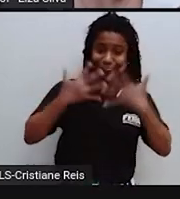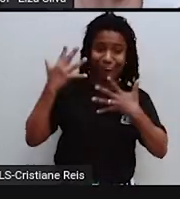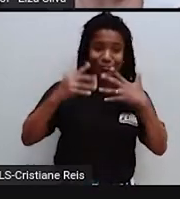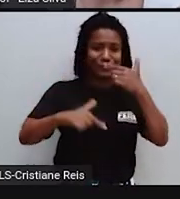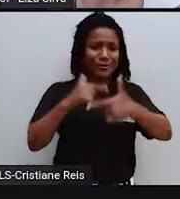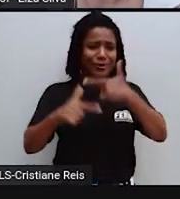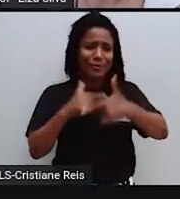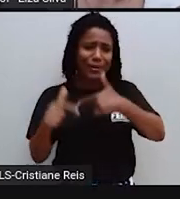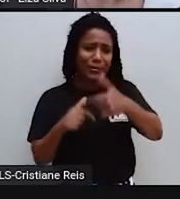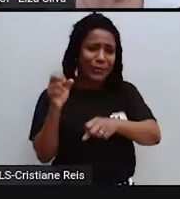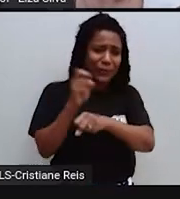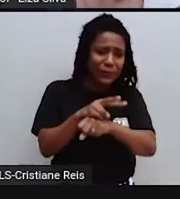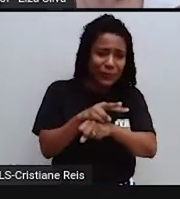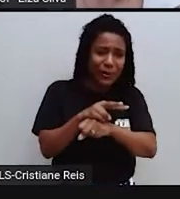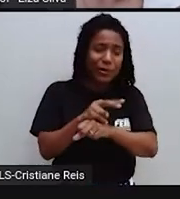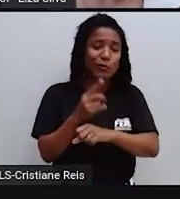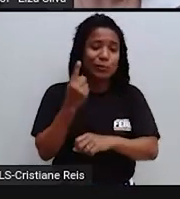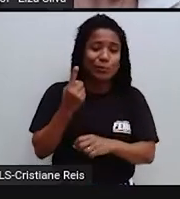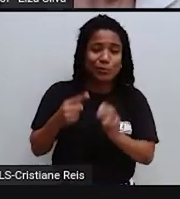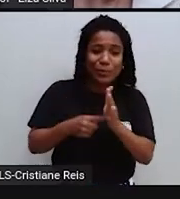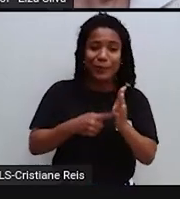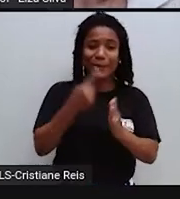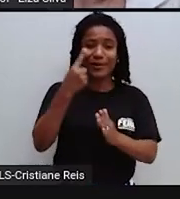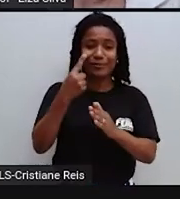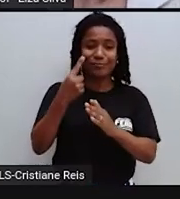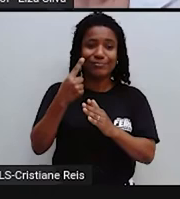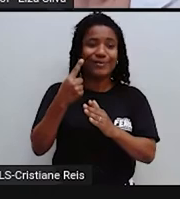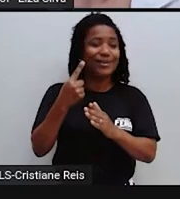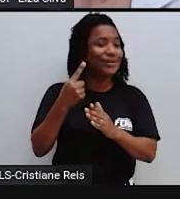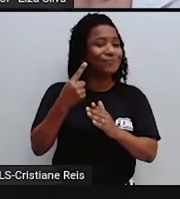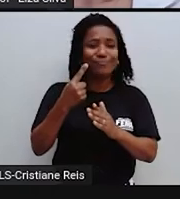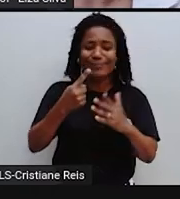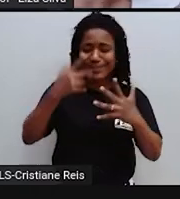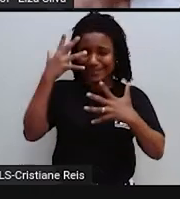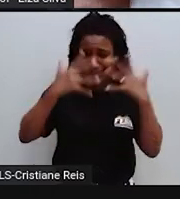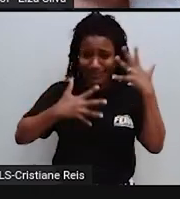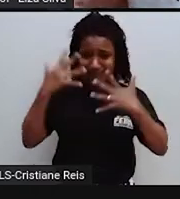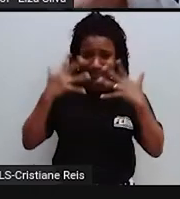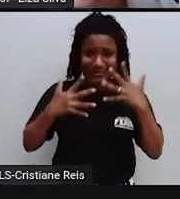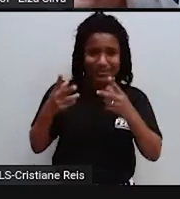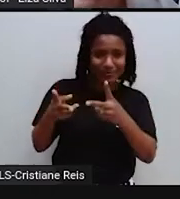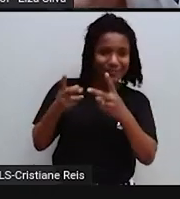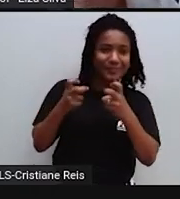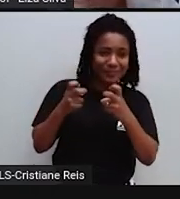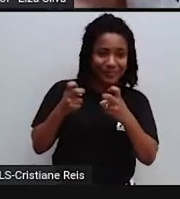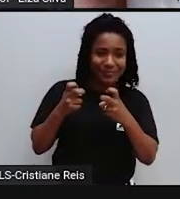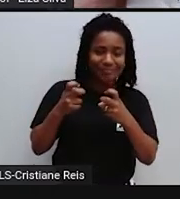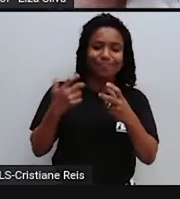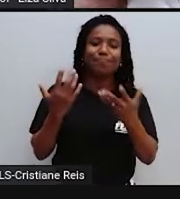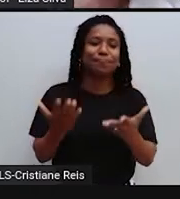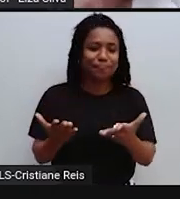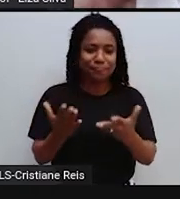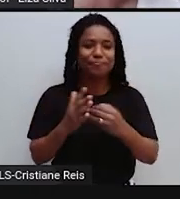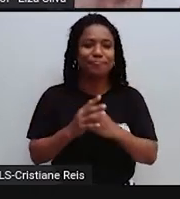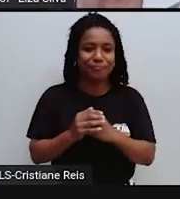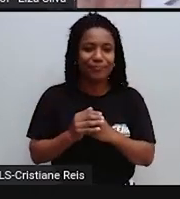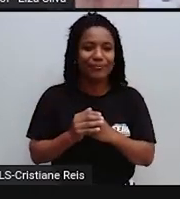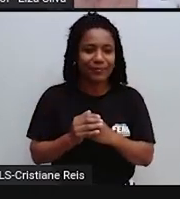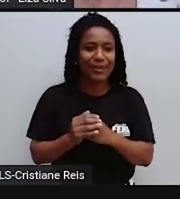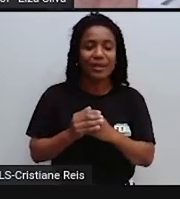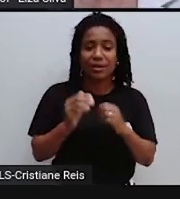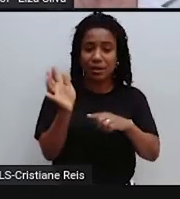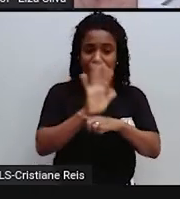não foi? Vocês perceberam isso? Então, na verdade, esse vídeo, ele traz a história de